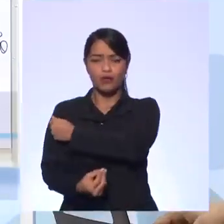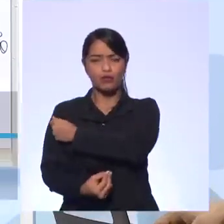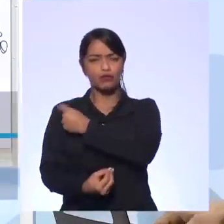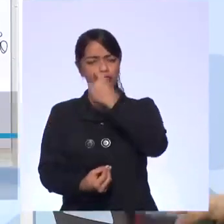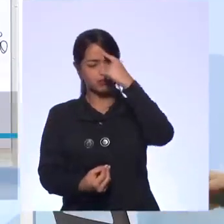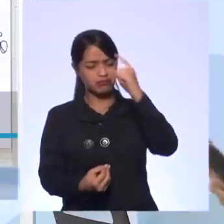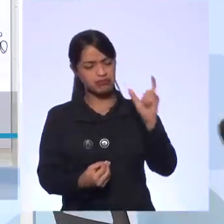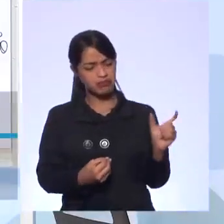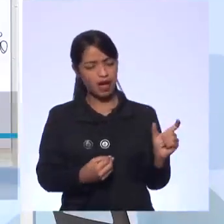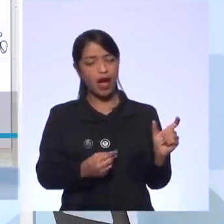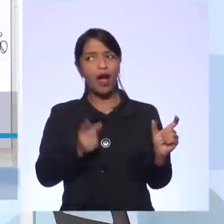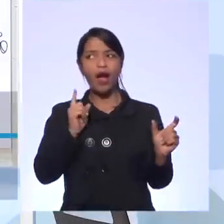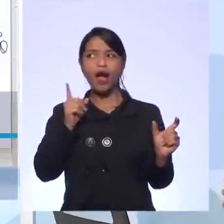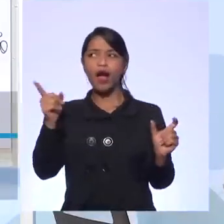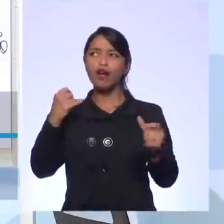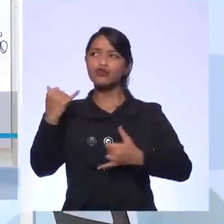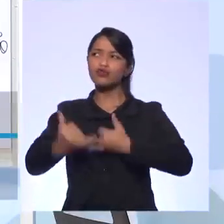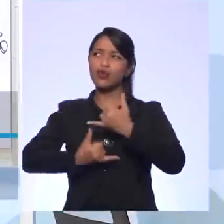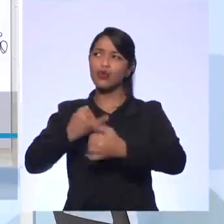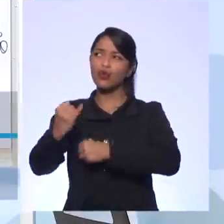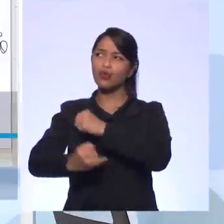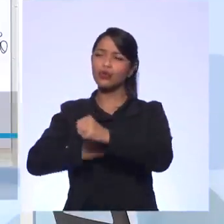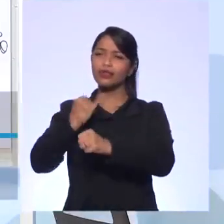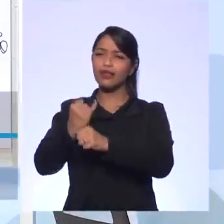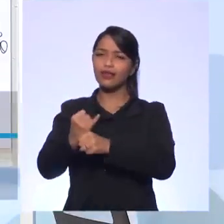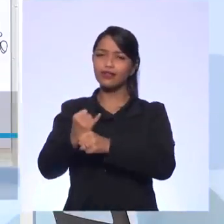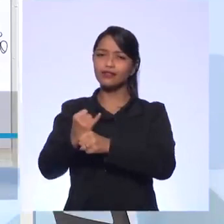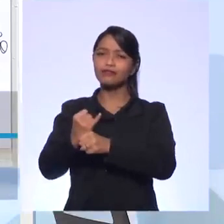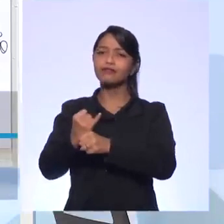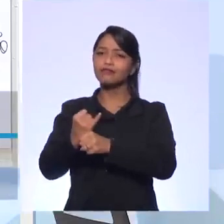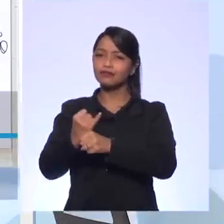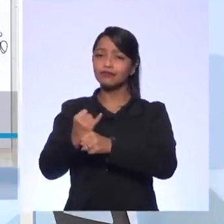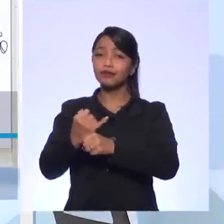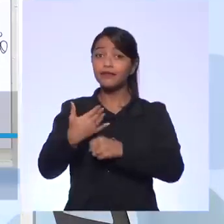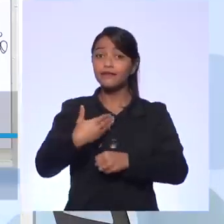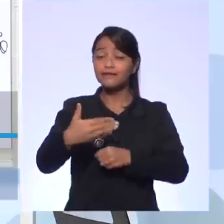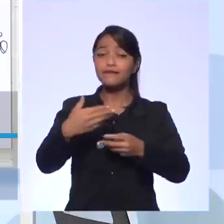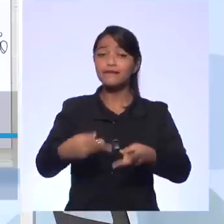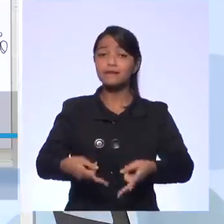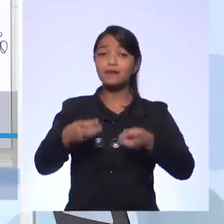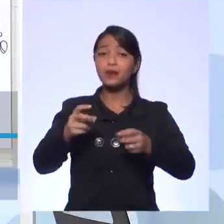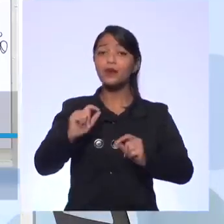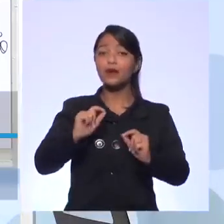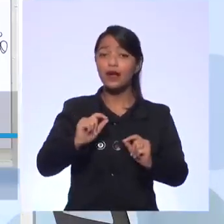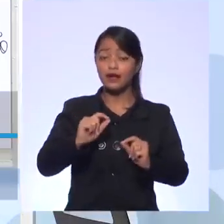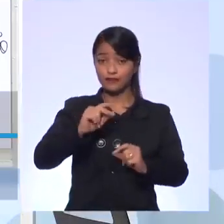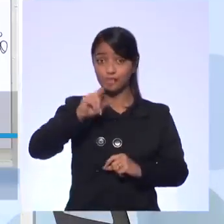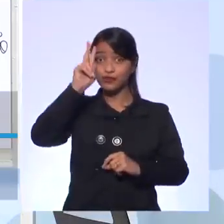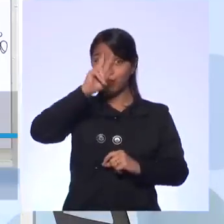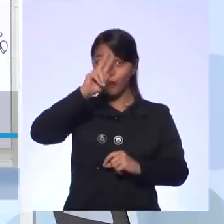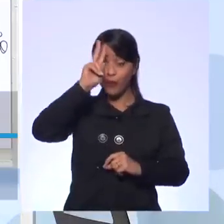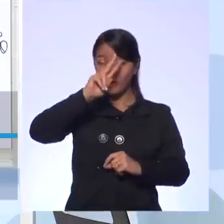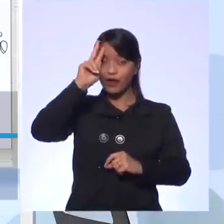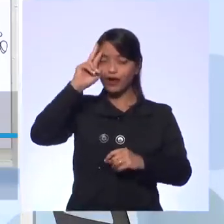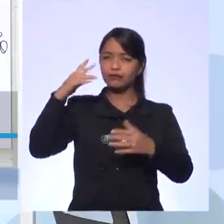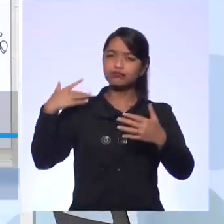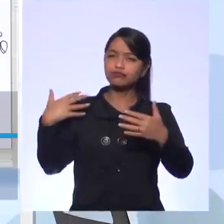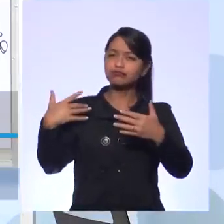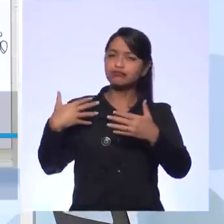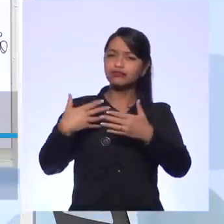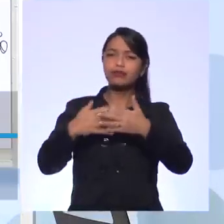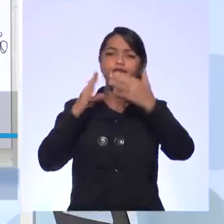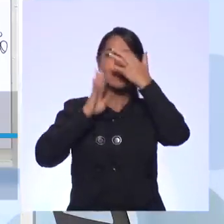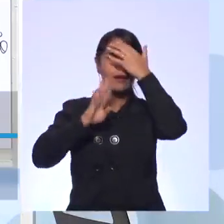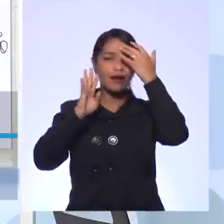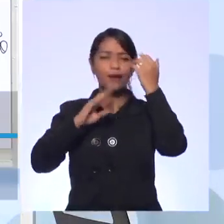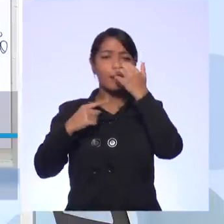aí na internet. Então, vocês vão perceber que a história ela é tão legal e ela é tão divertida que os próprios